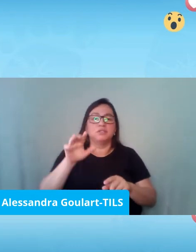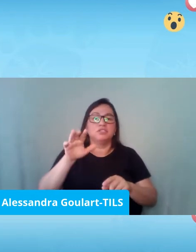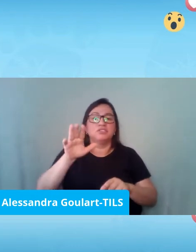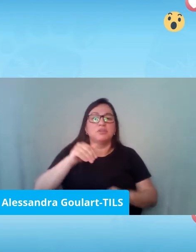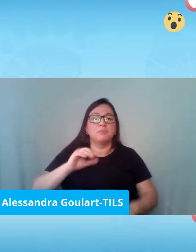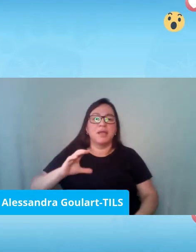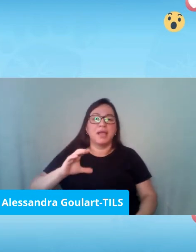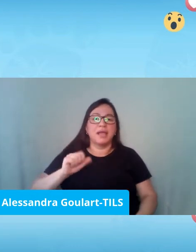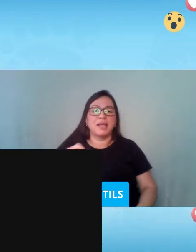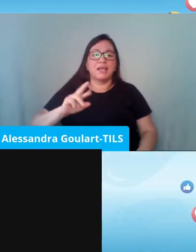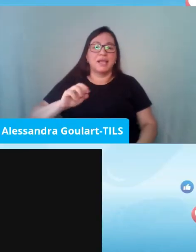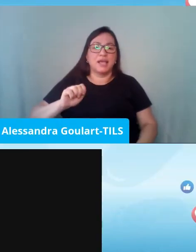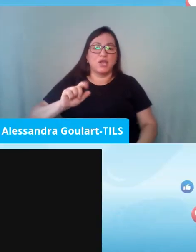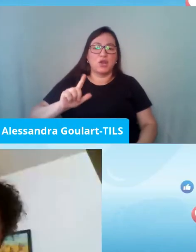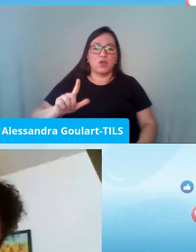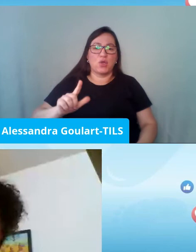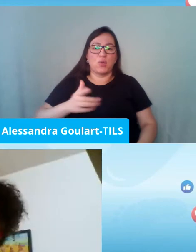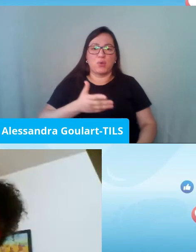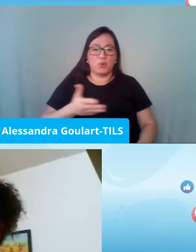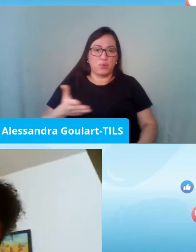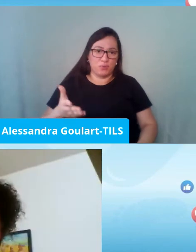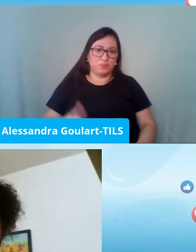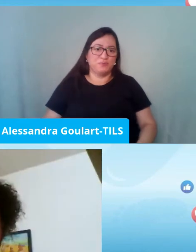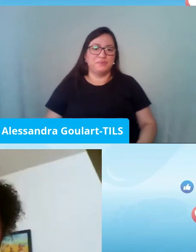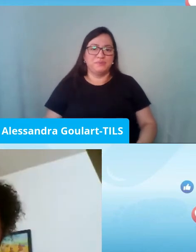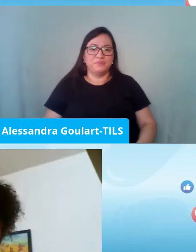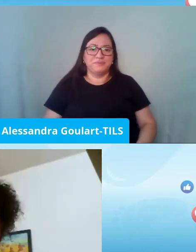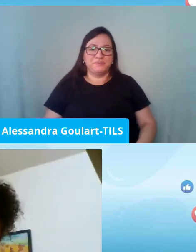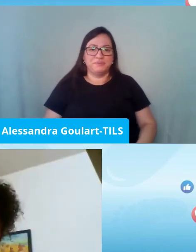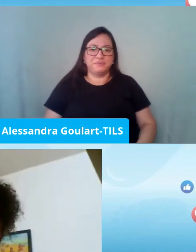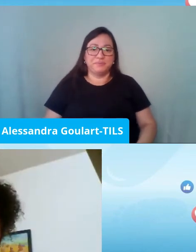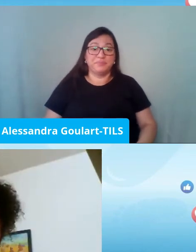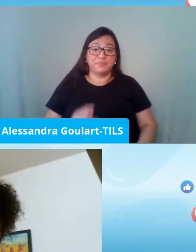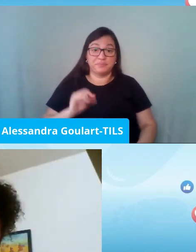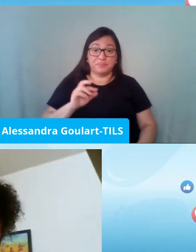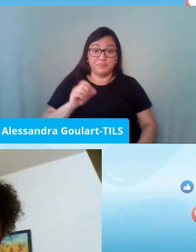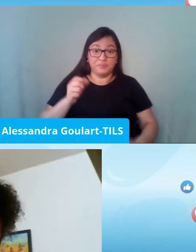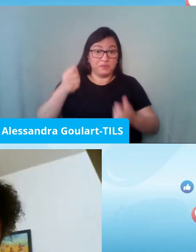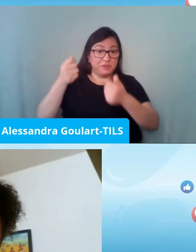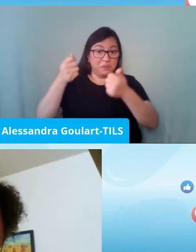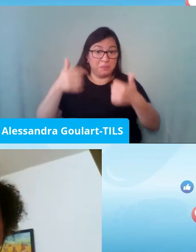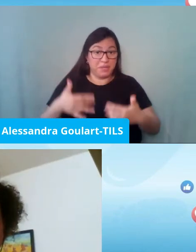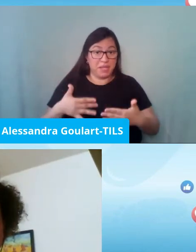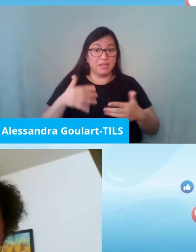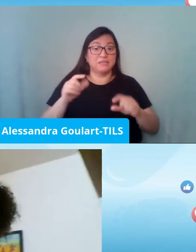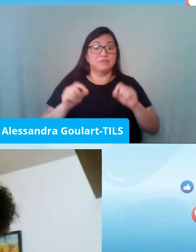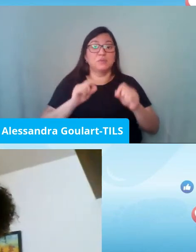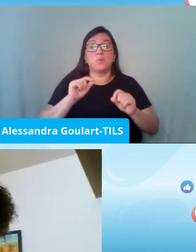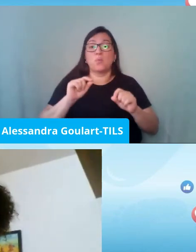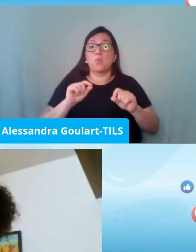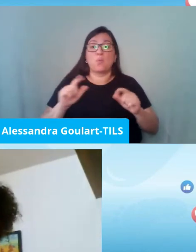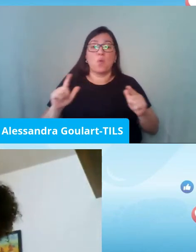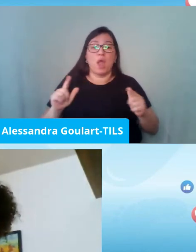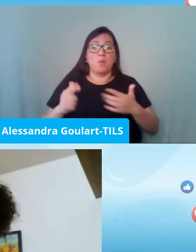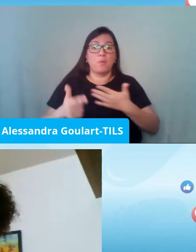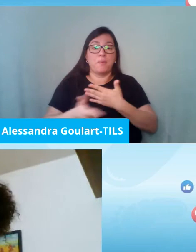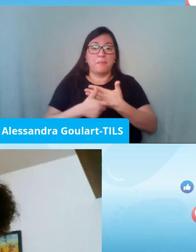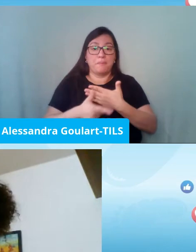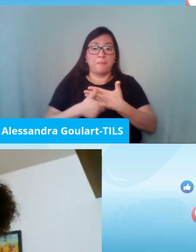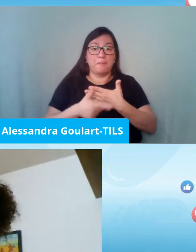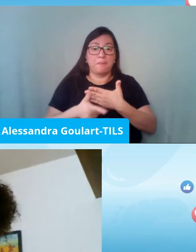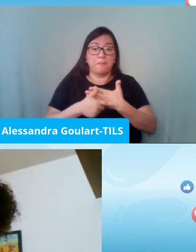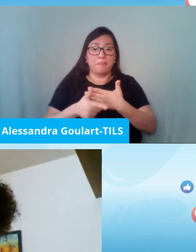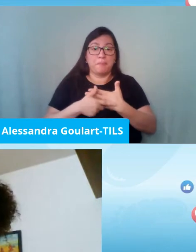né? Eu queria que a Carol falasse um pouquinho sobre o papel, né? Da